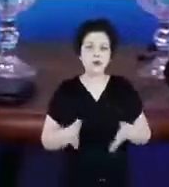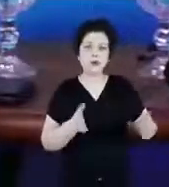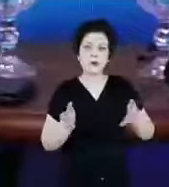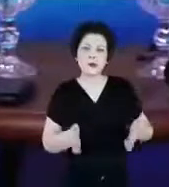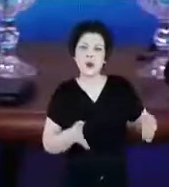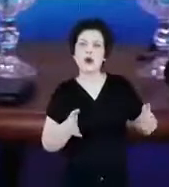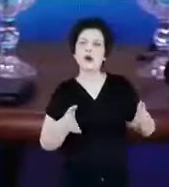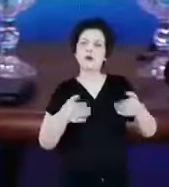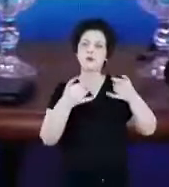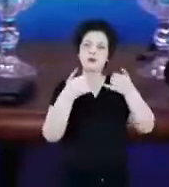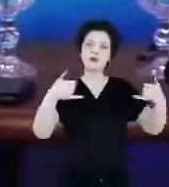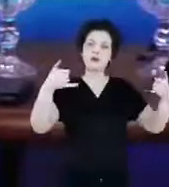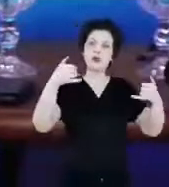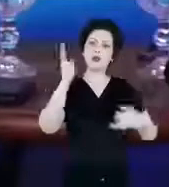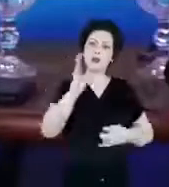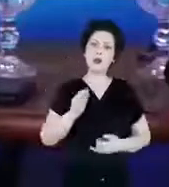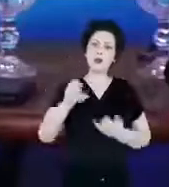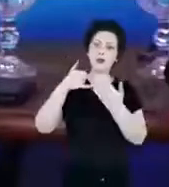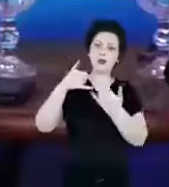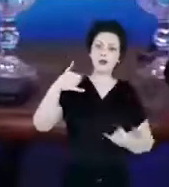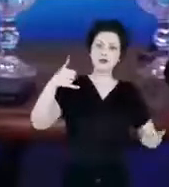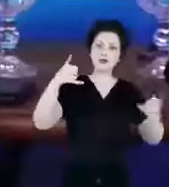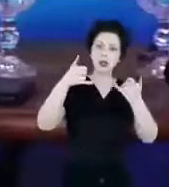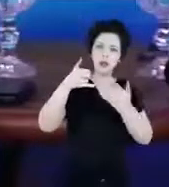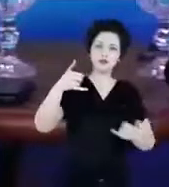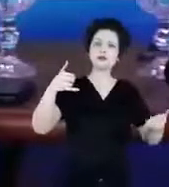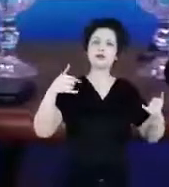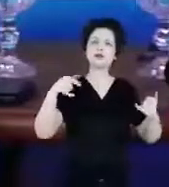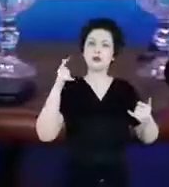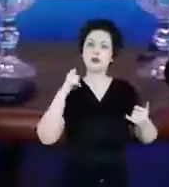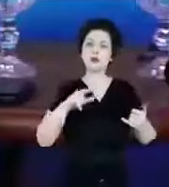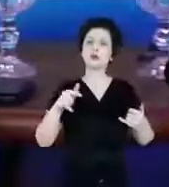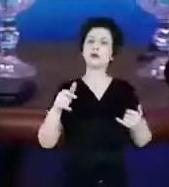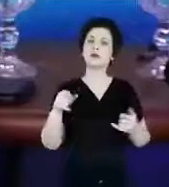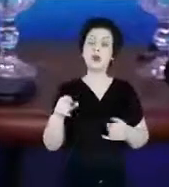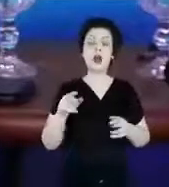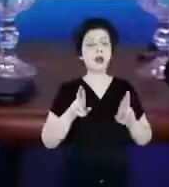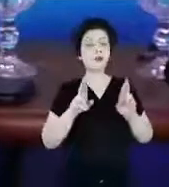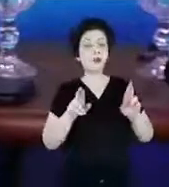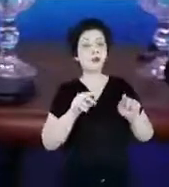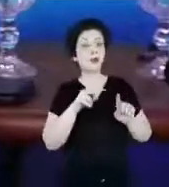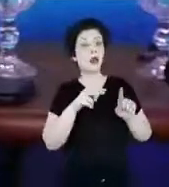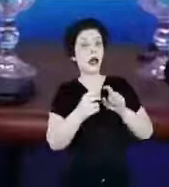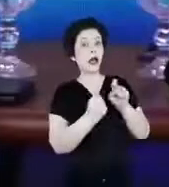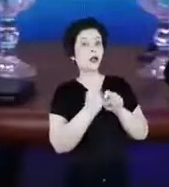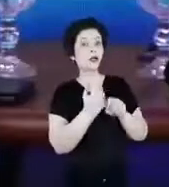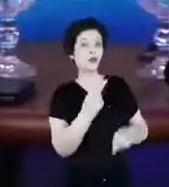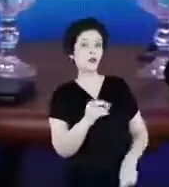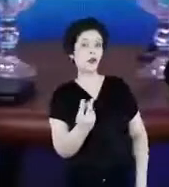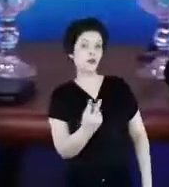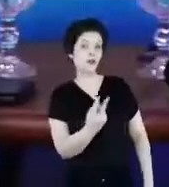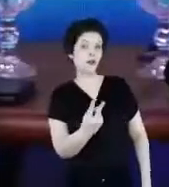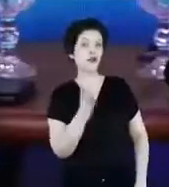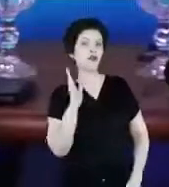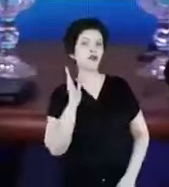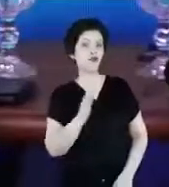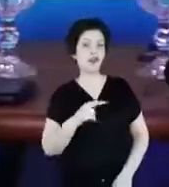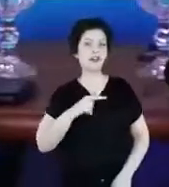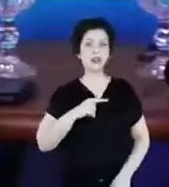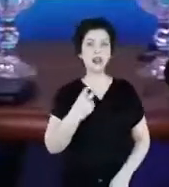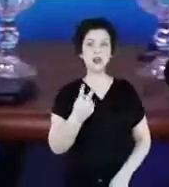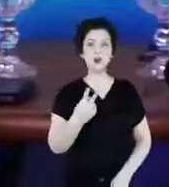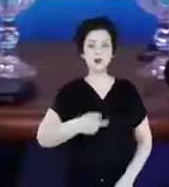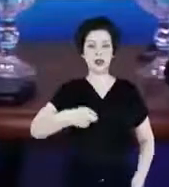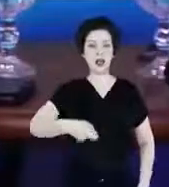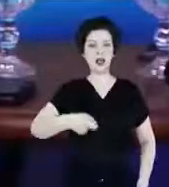para o Brasil. Porque a perspectiva nossa é que a gente já comece o próximo ano, 2022, com dois leilões que